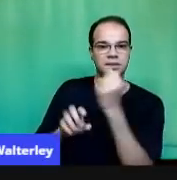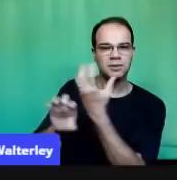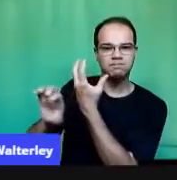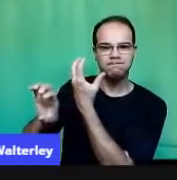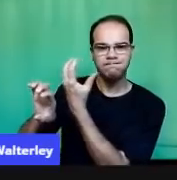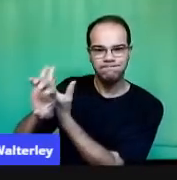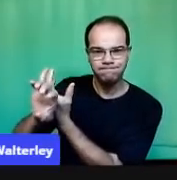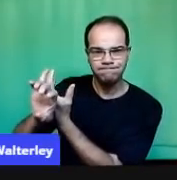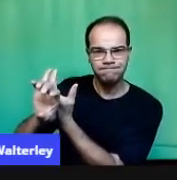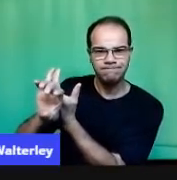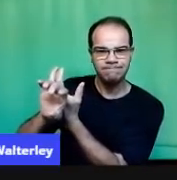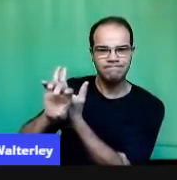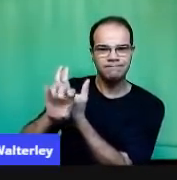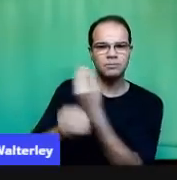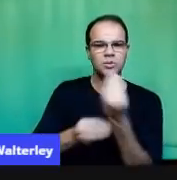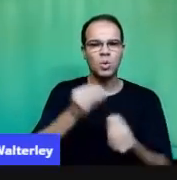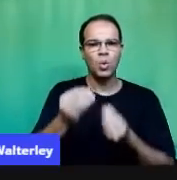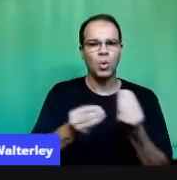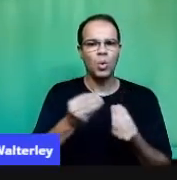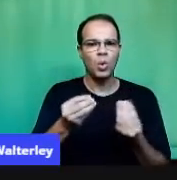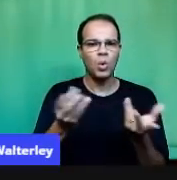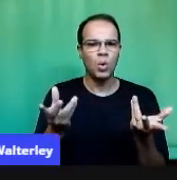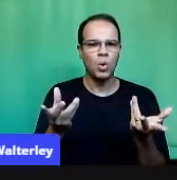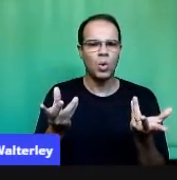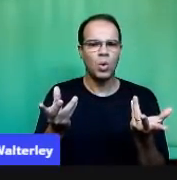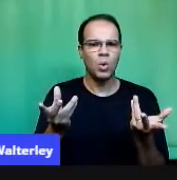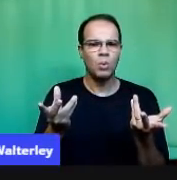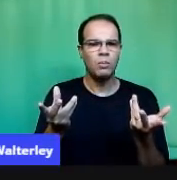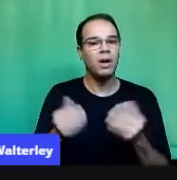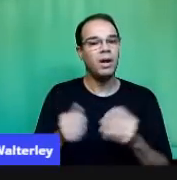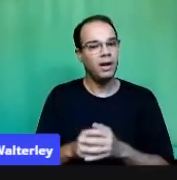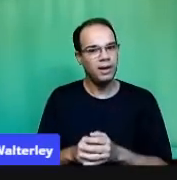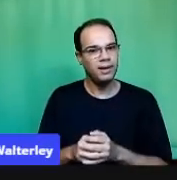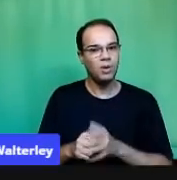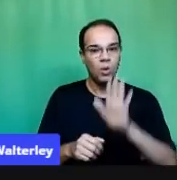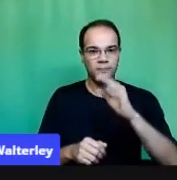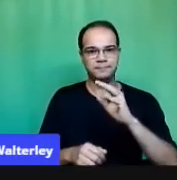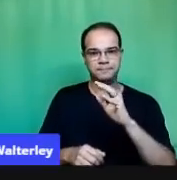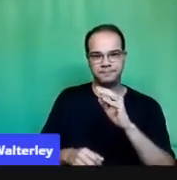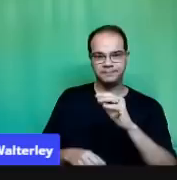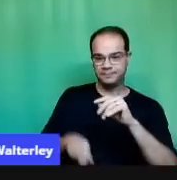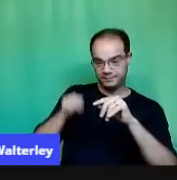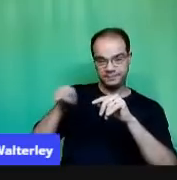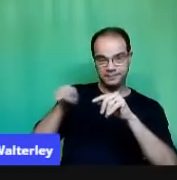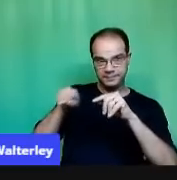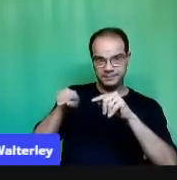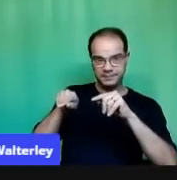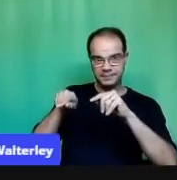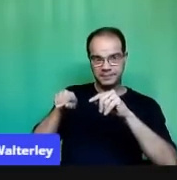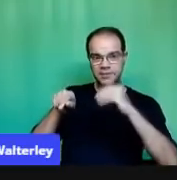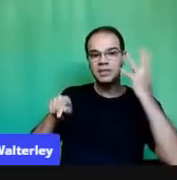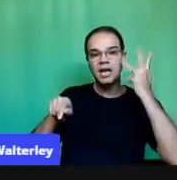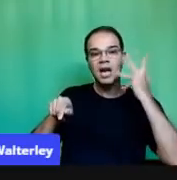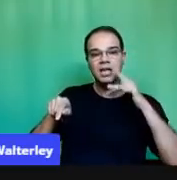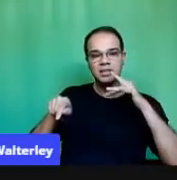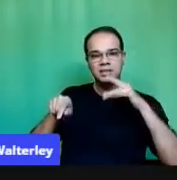sabemos que com crianças pequenas, a aprendizagem ela acontece